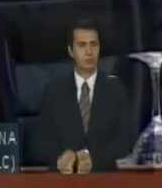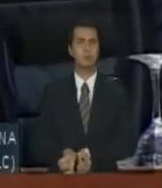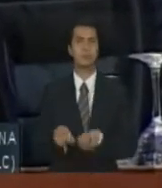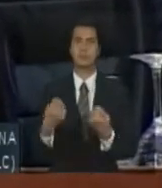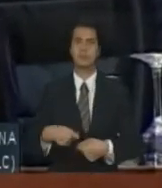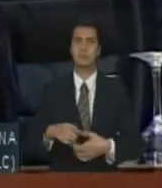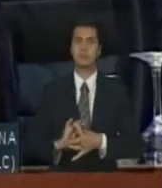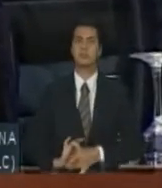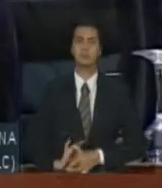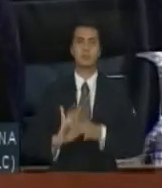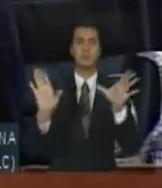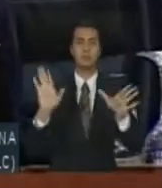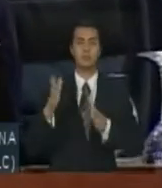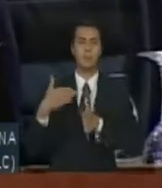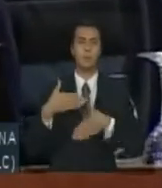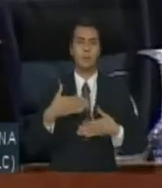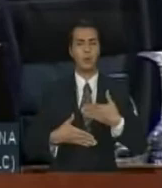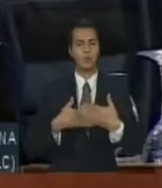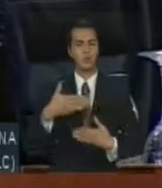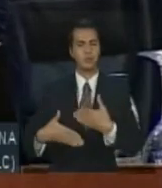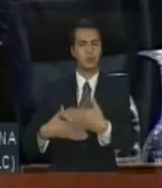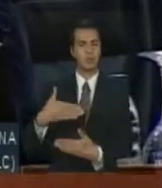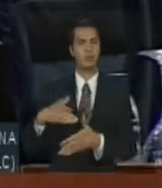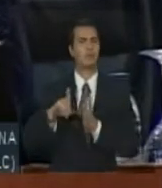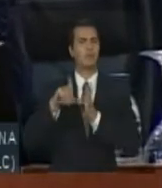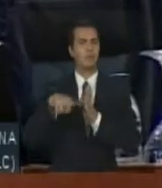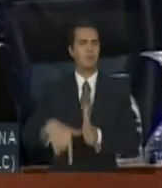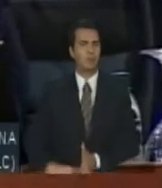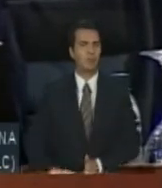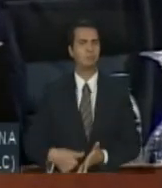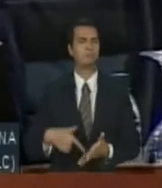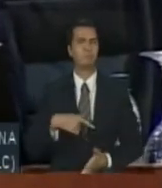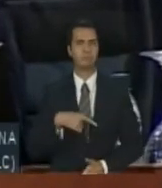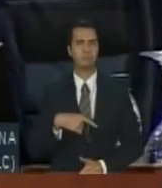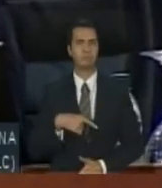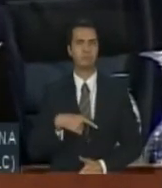longo processo é algo que tem